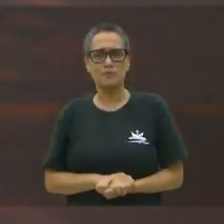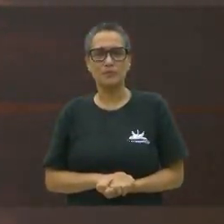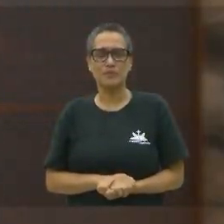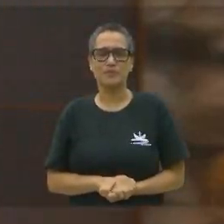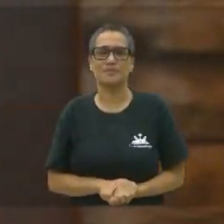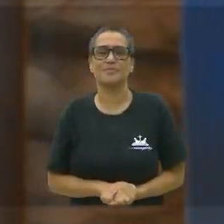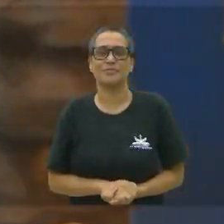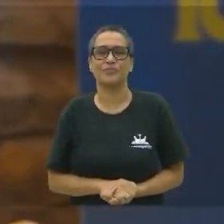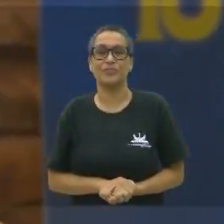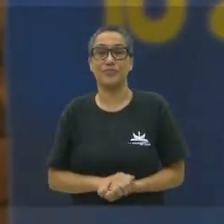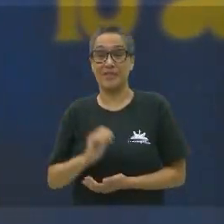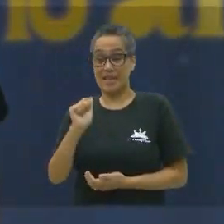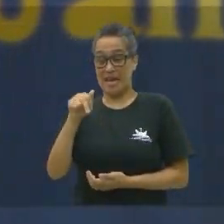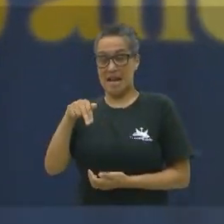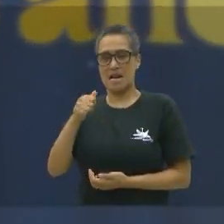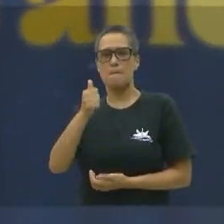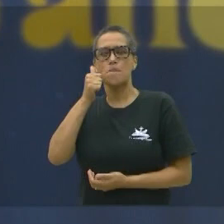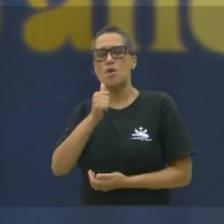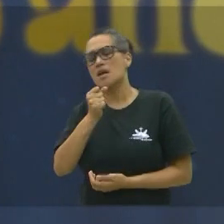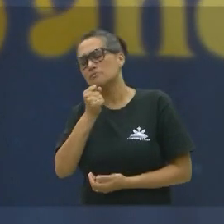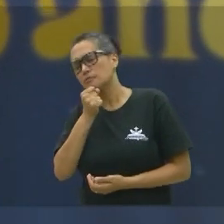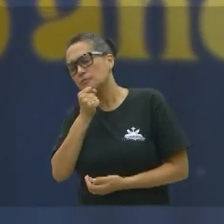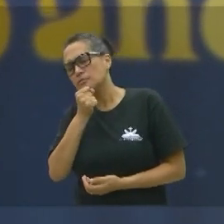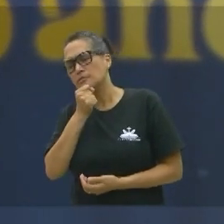A Aninha rezava: